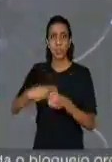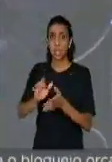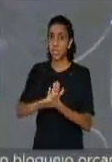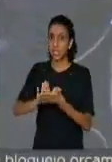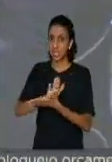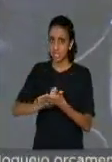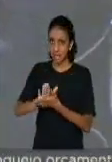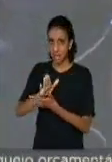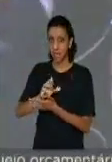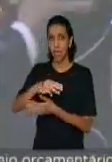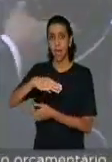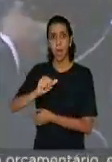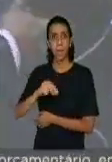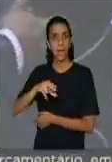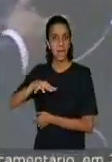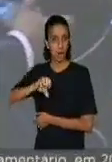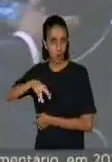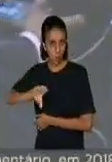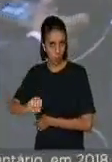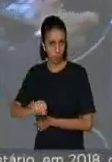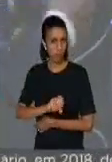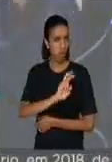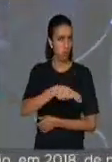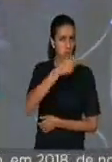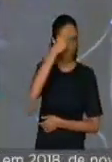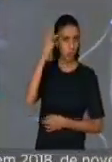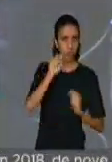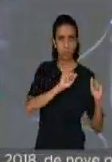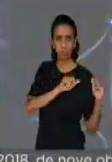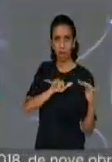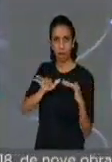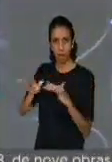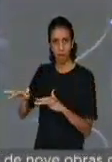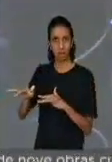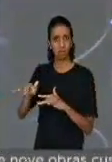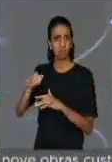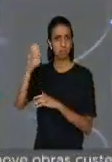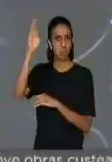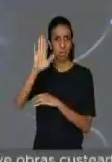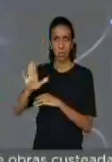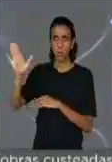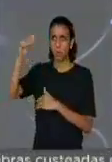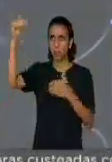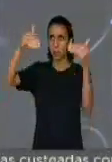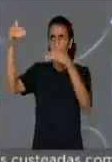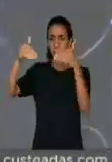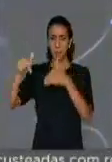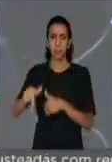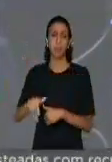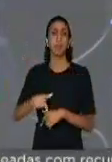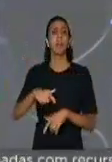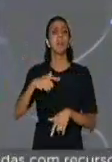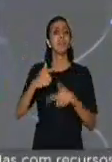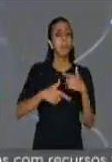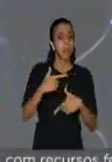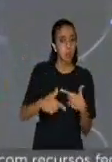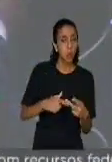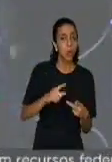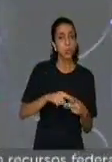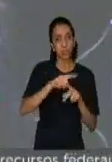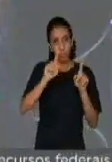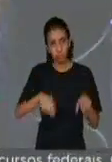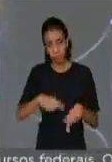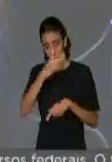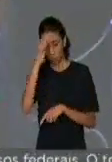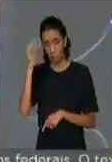encontro reuniu cerca de 2 mil pessoas de todas as regiões do Brasil, entre eles trabalhadores, usuários dos serviços